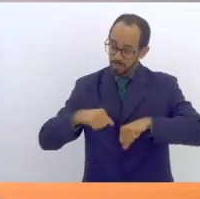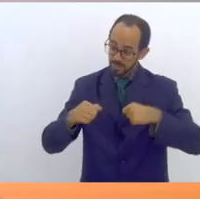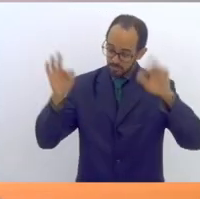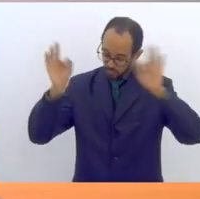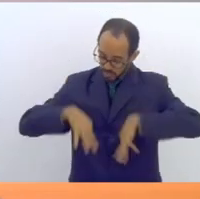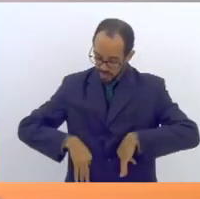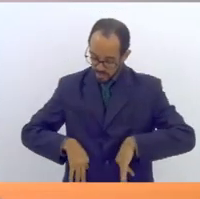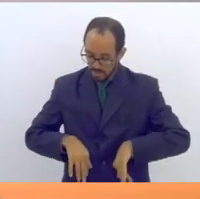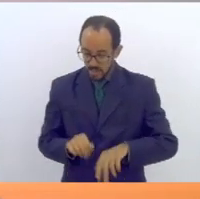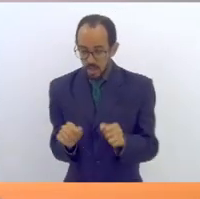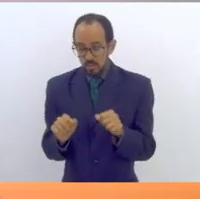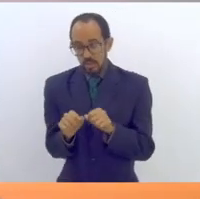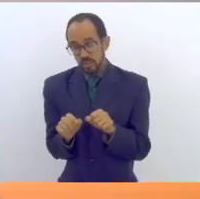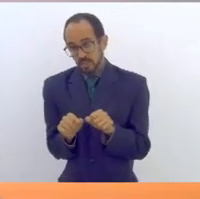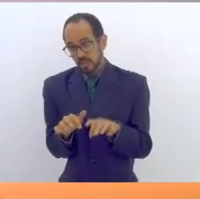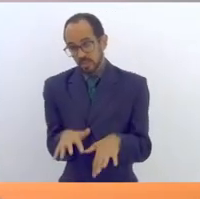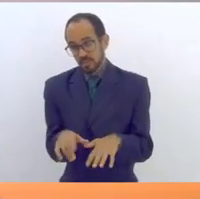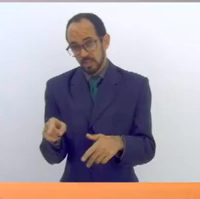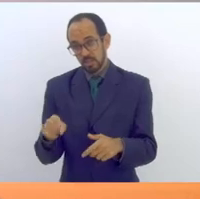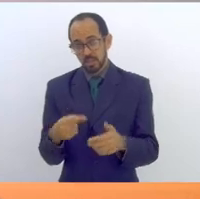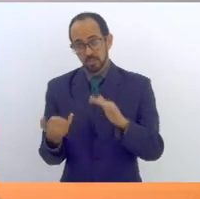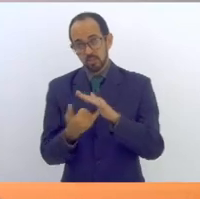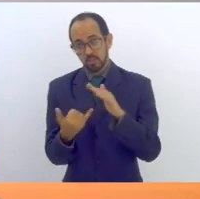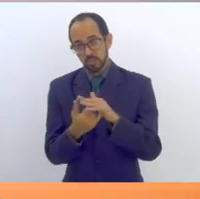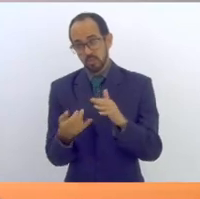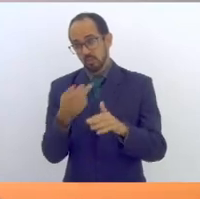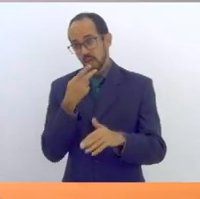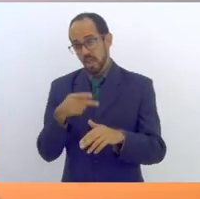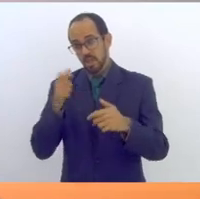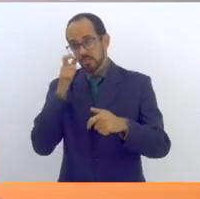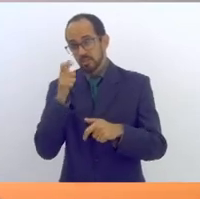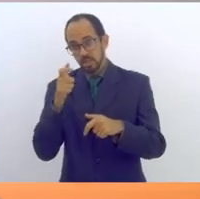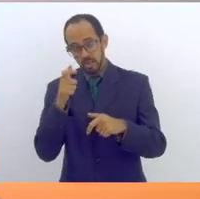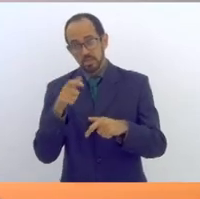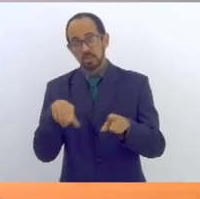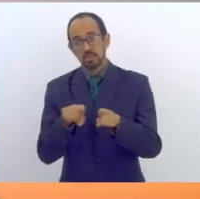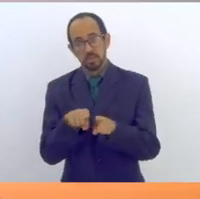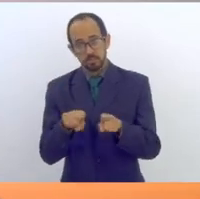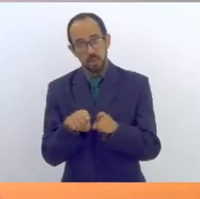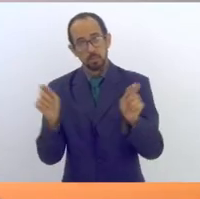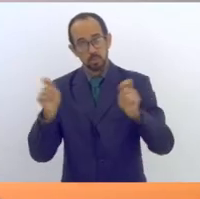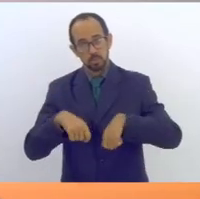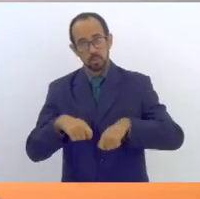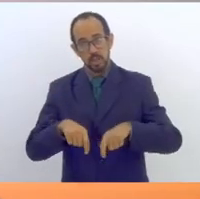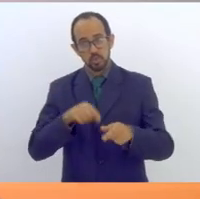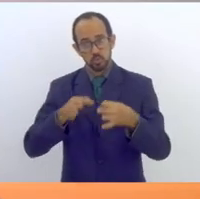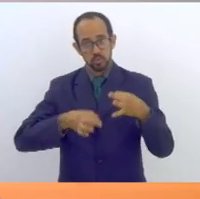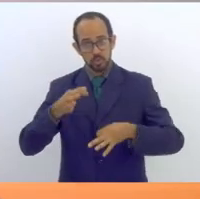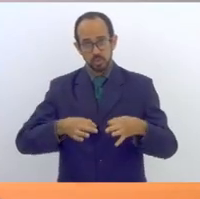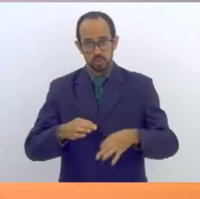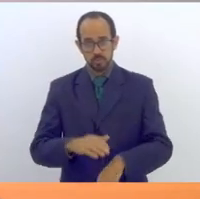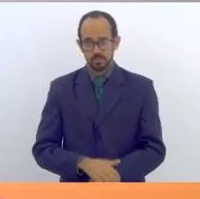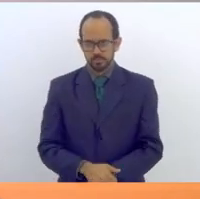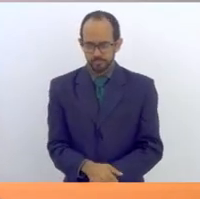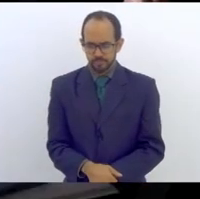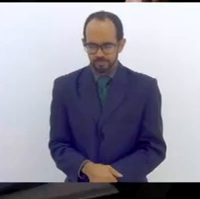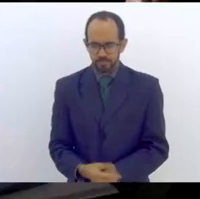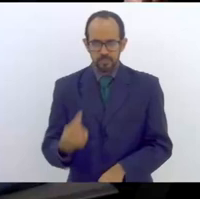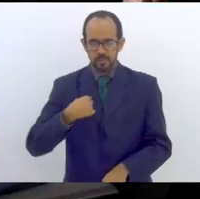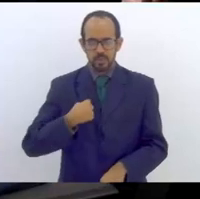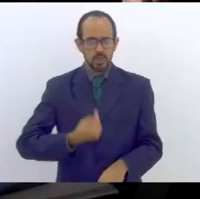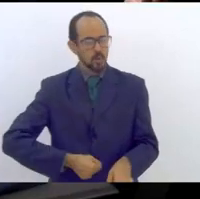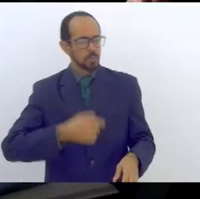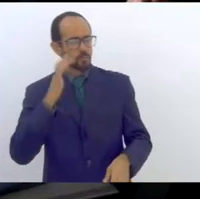a instituição direcionar se há interesse nacional discricionários da Cidade jurídico ou não eu faço aqui até para facilitar os